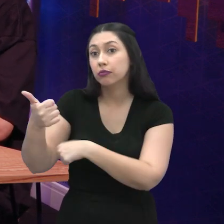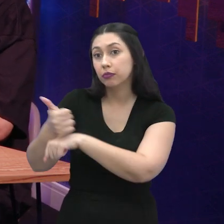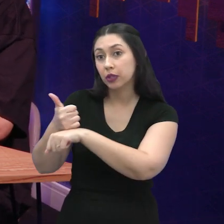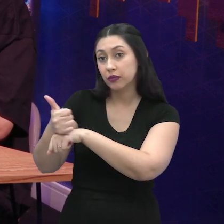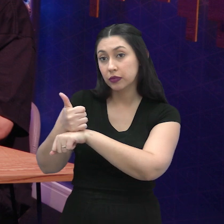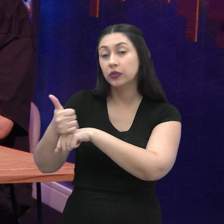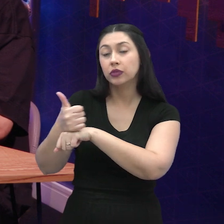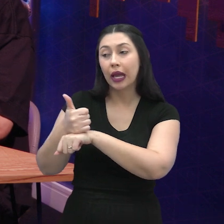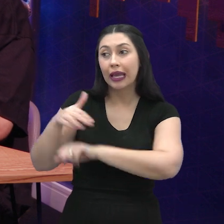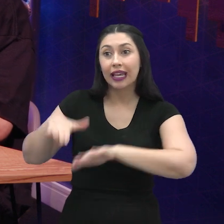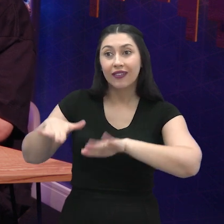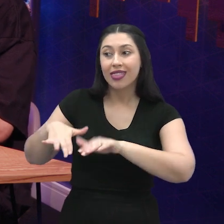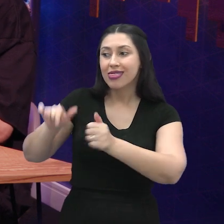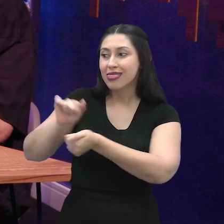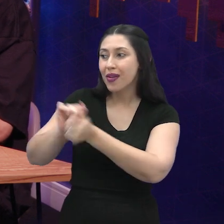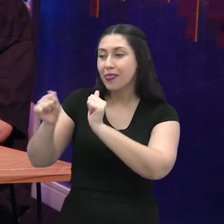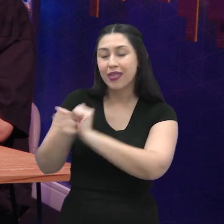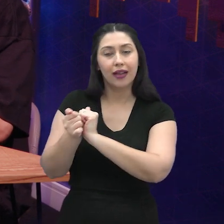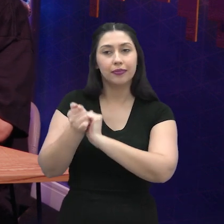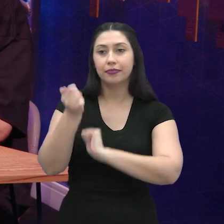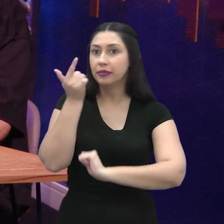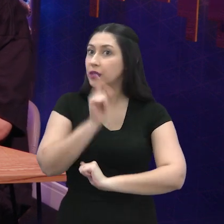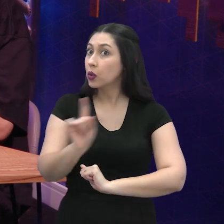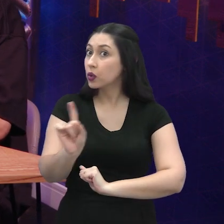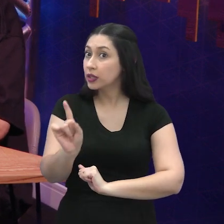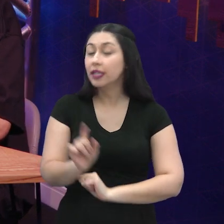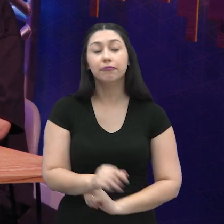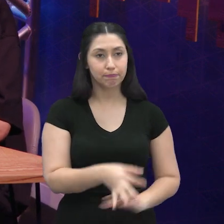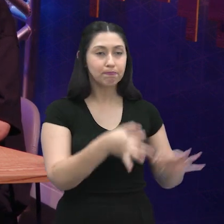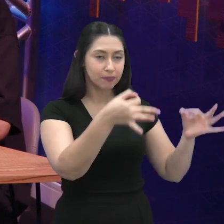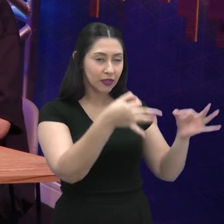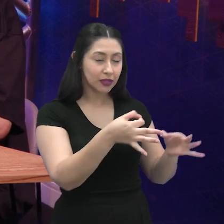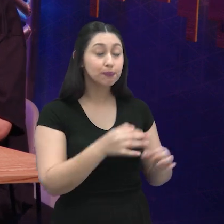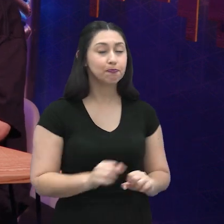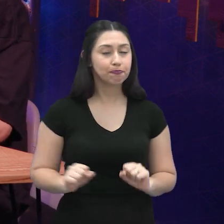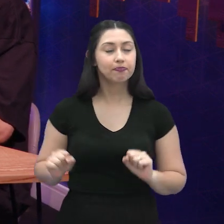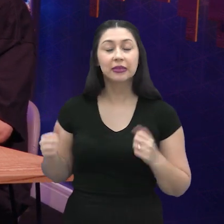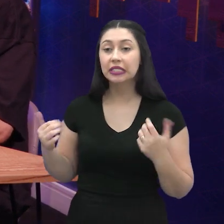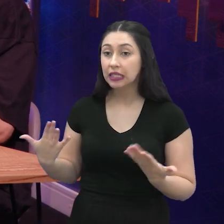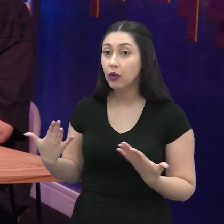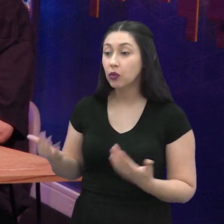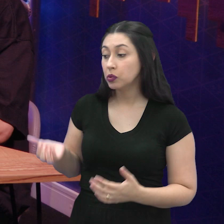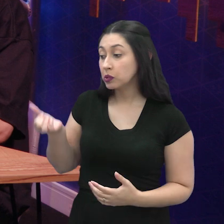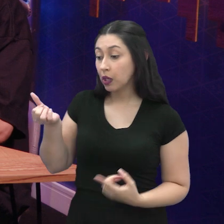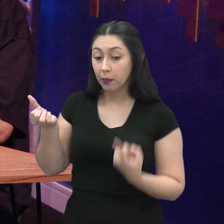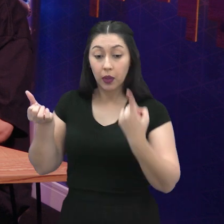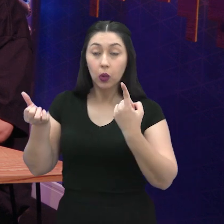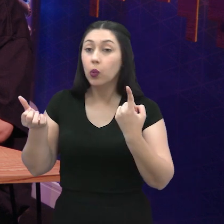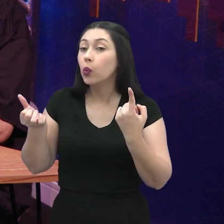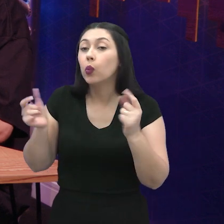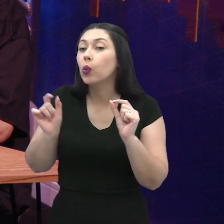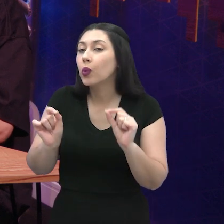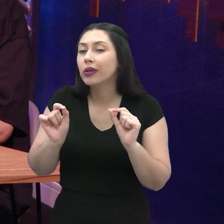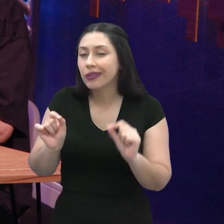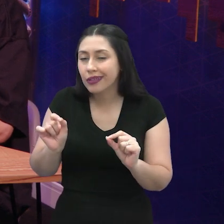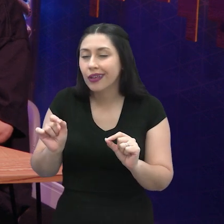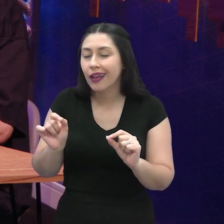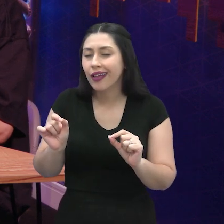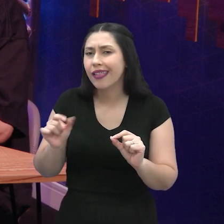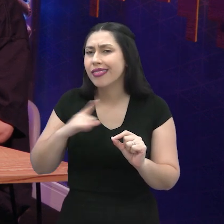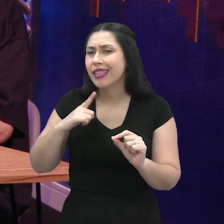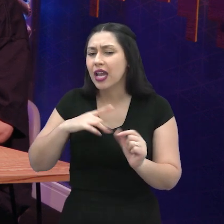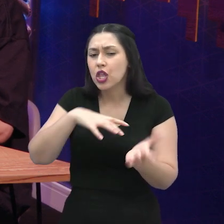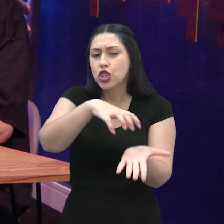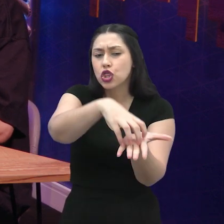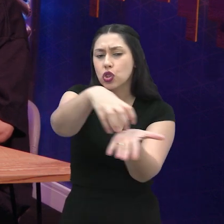profissões, os ambientes de trabalho que talvez não consigam se adequar a essa norma? Perfeito. Vamos lá, então. A escala 6x1 ela